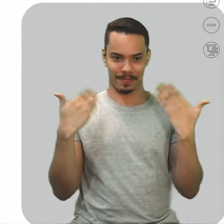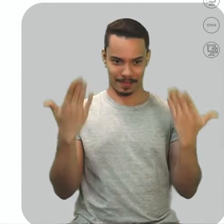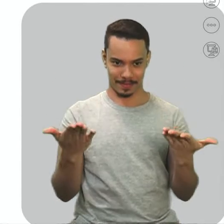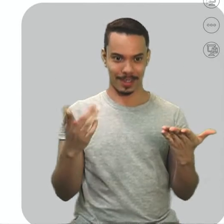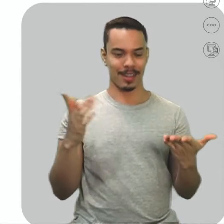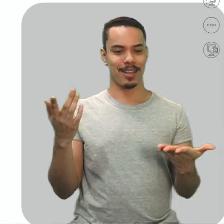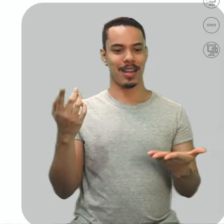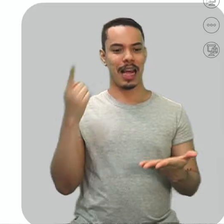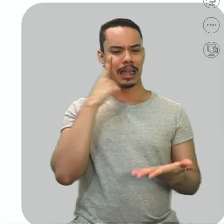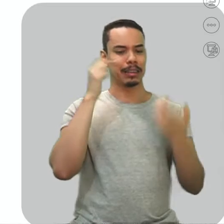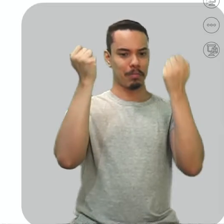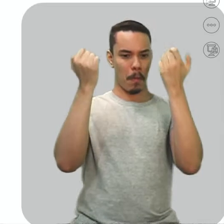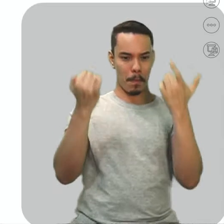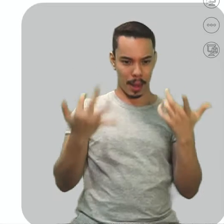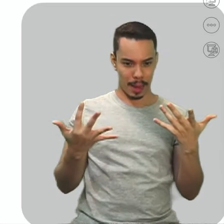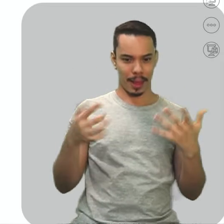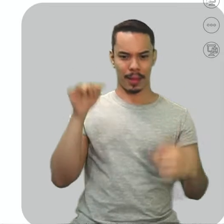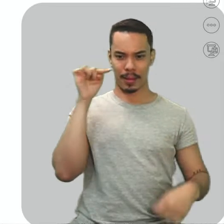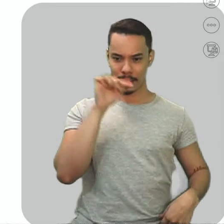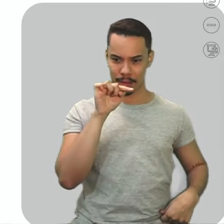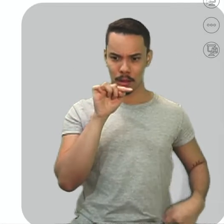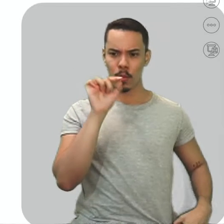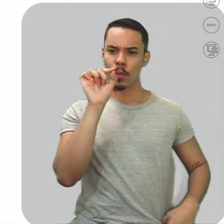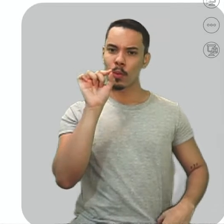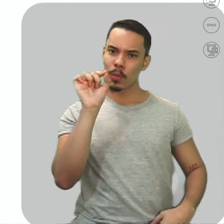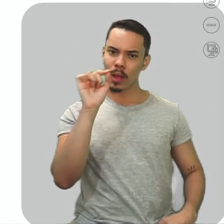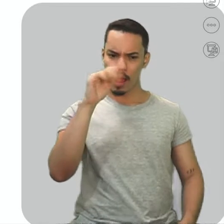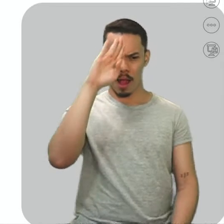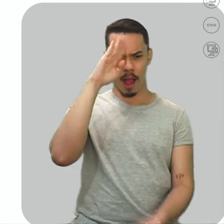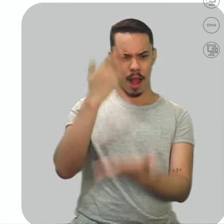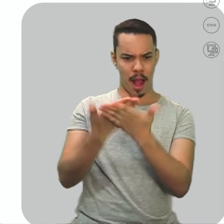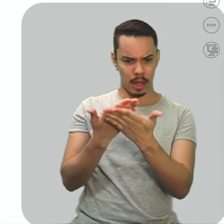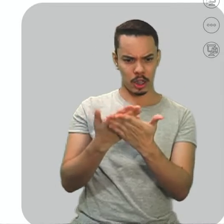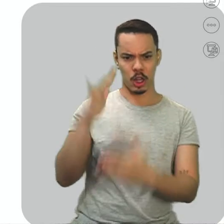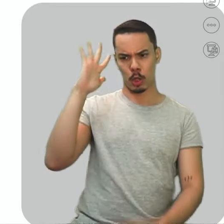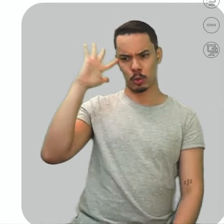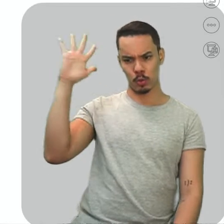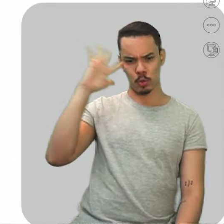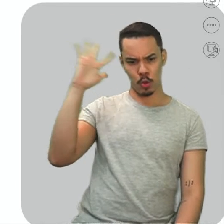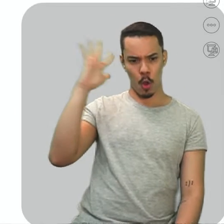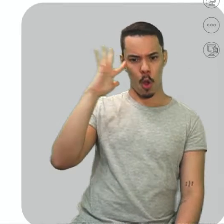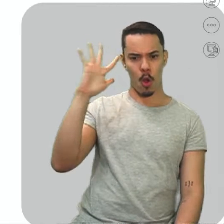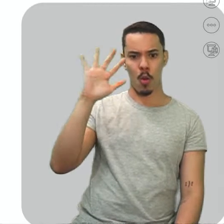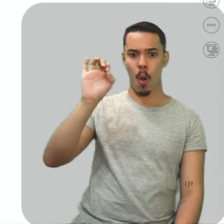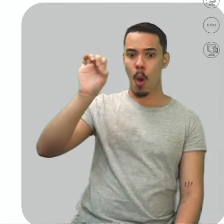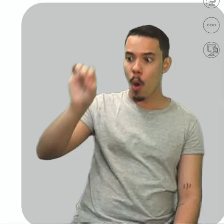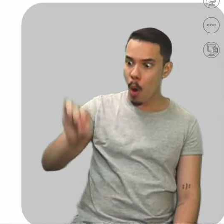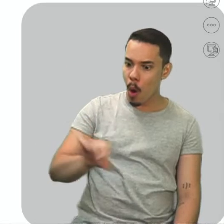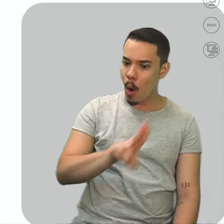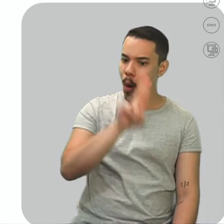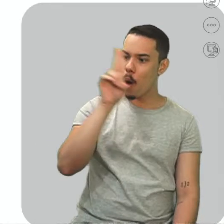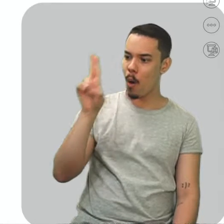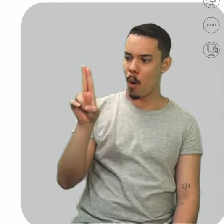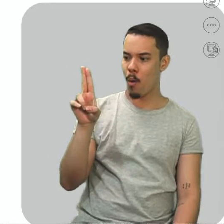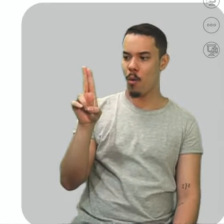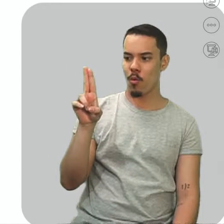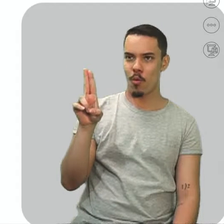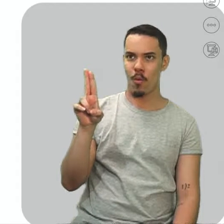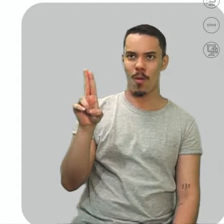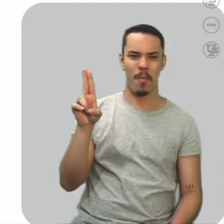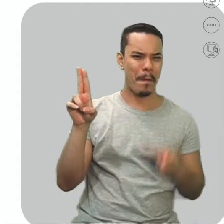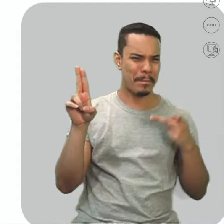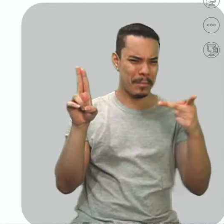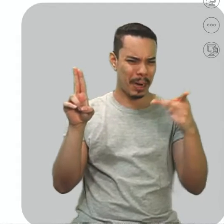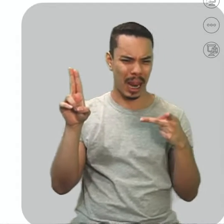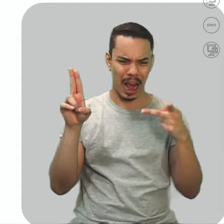aqui quando ele chega aqui nessa parte acreditar no sonho que se tem ou que seus planos nunca vão dar certo